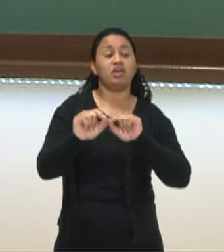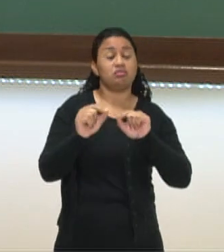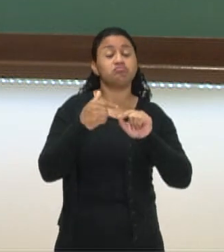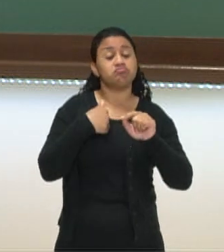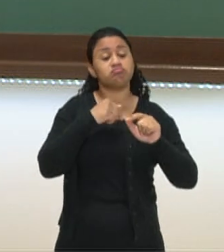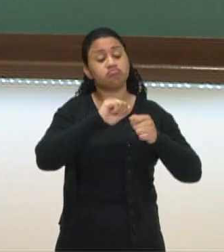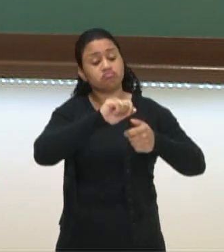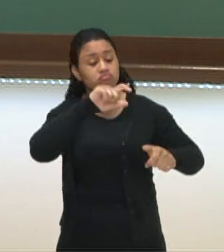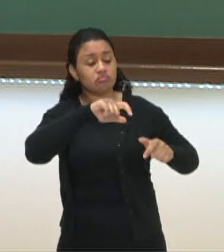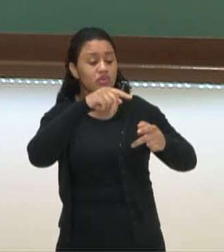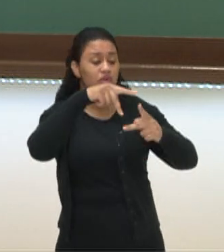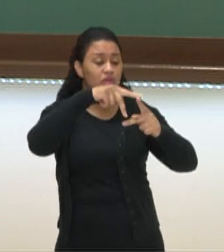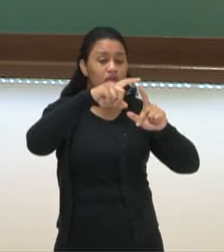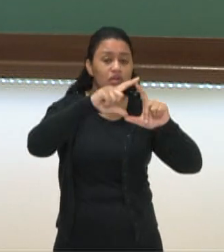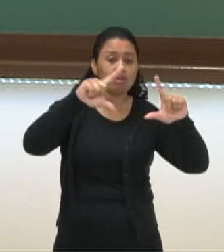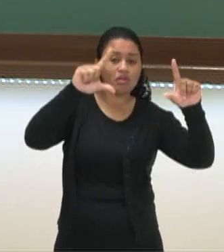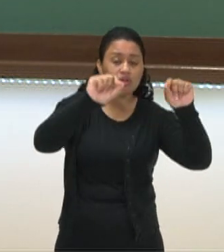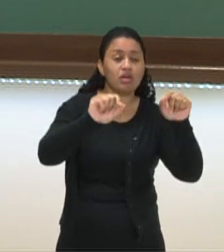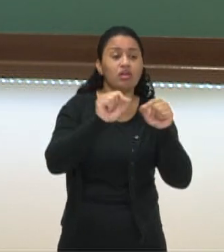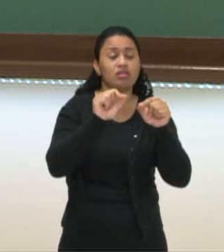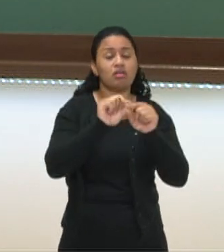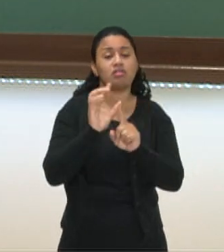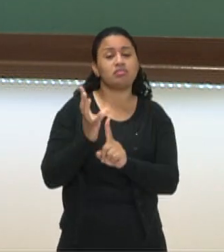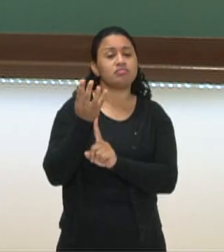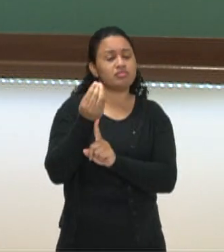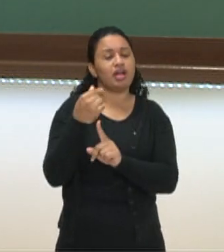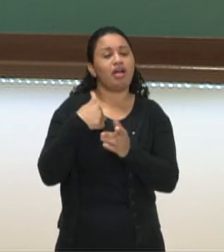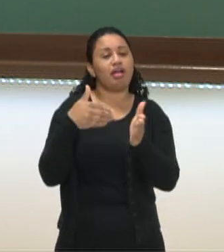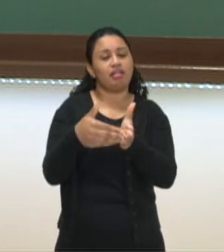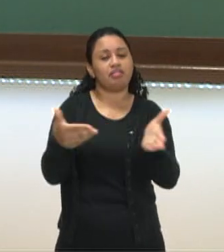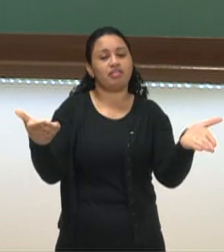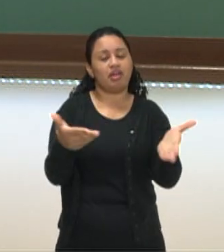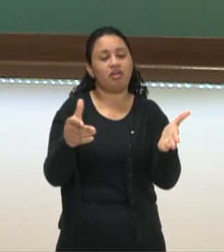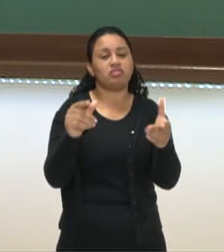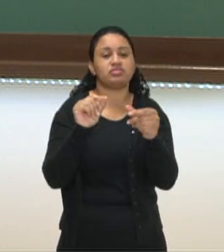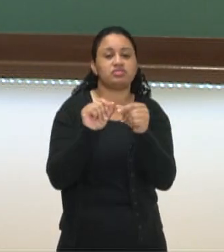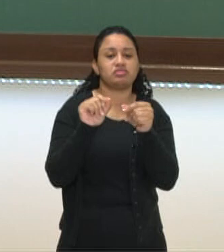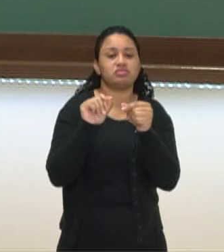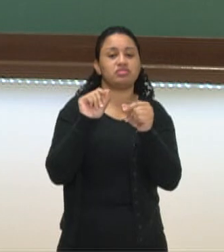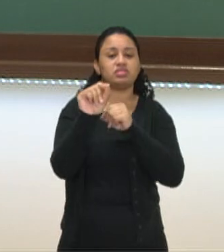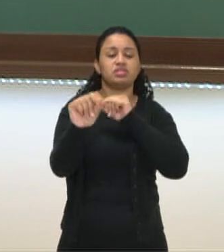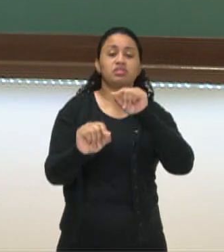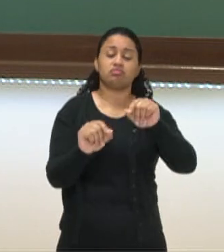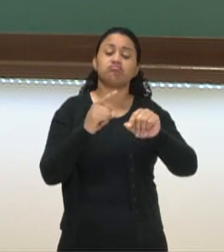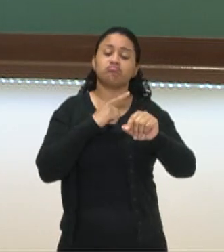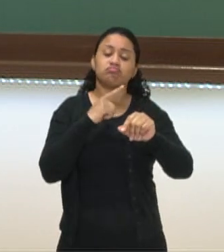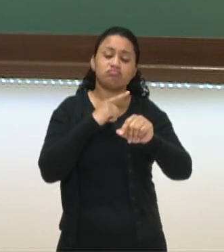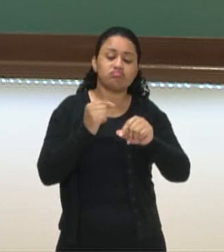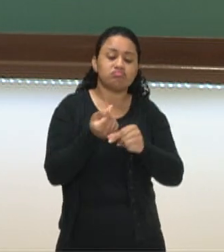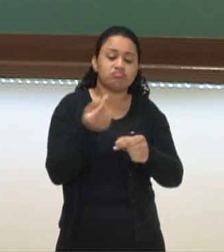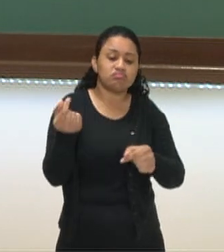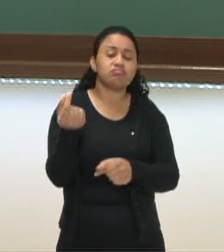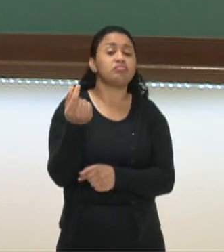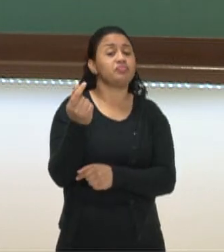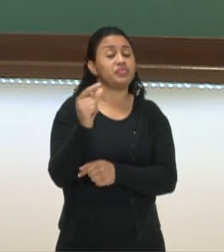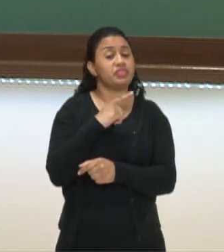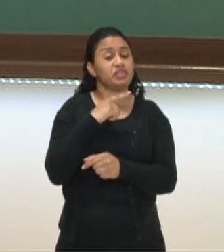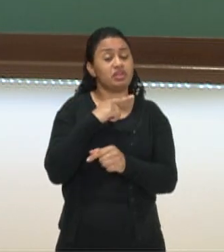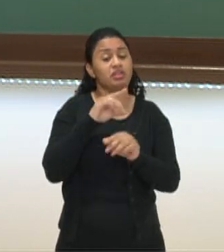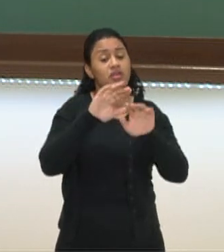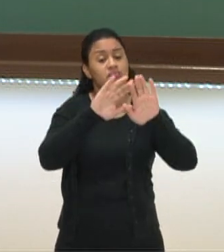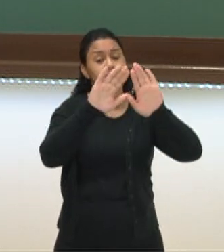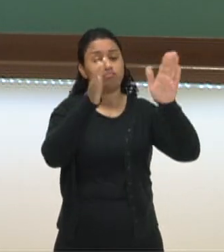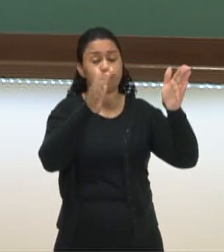geometridade, faz com que essa arte venha para os dias de hoje, trazendo assim exatamente essa riqueza que nós temos dentro da